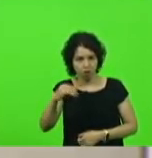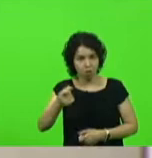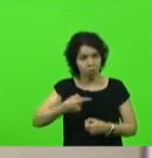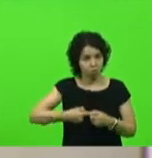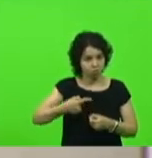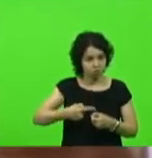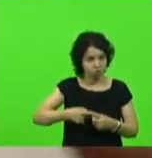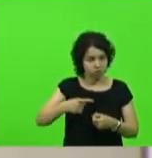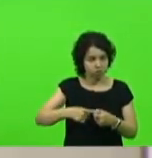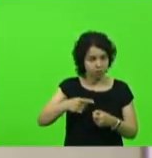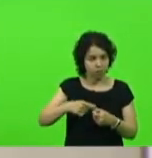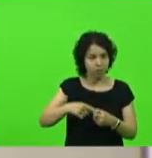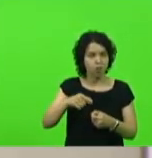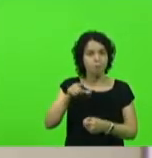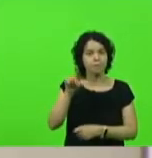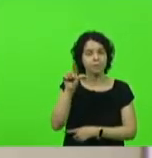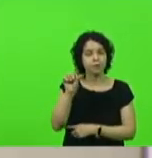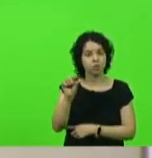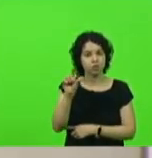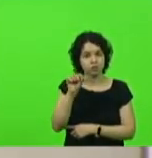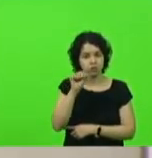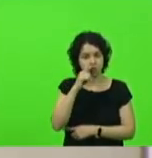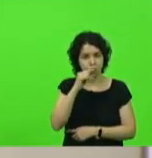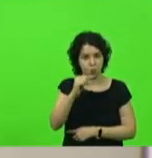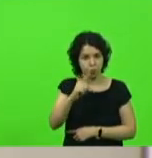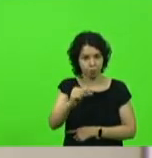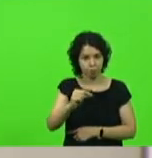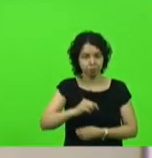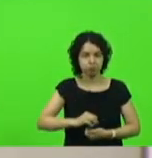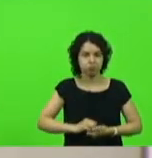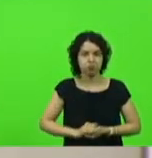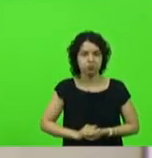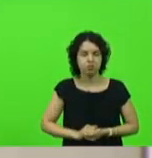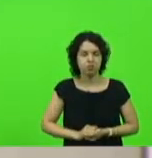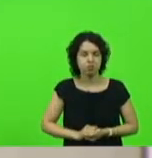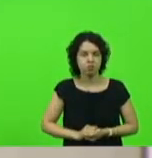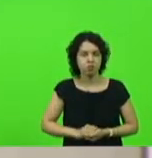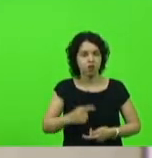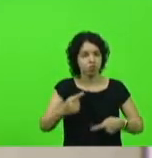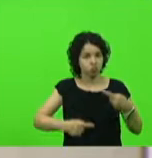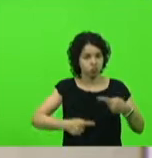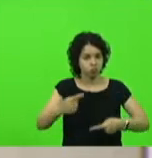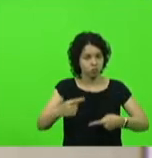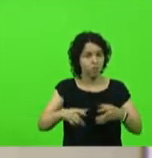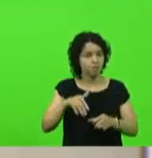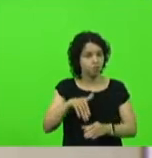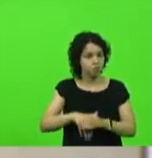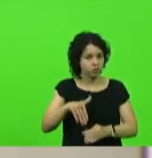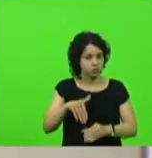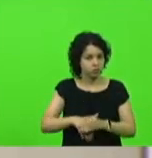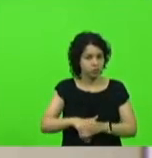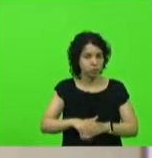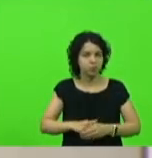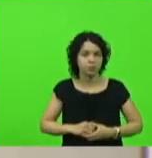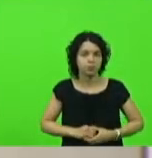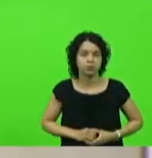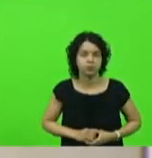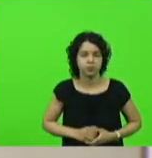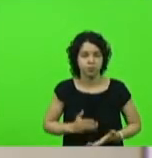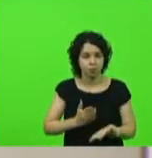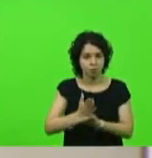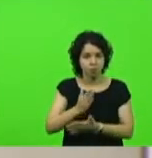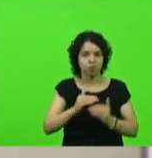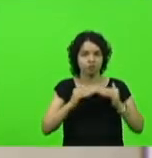discussão. Não havendo quem queira discutir, em votação. Deputados que aprovam, permaneçam como se encontram. Aprovado